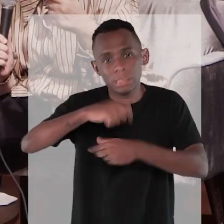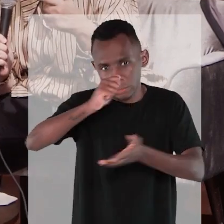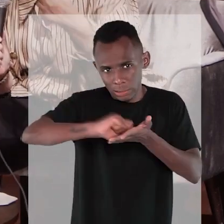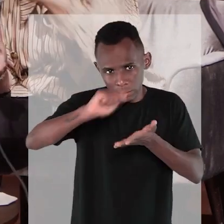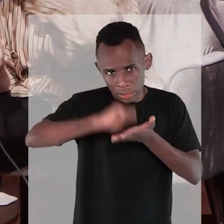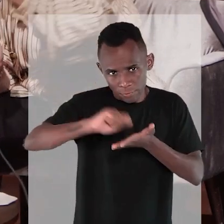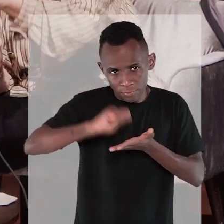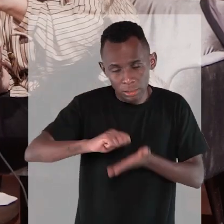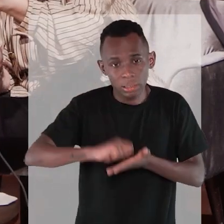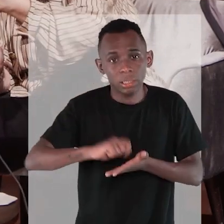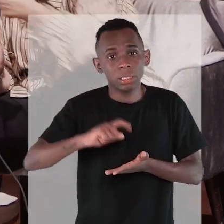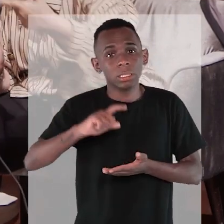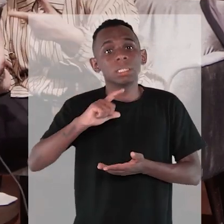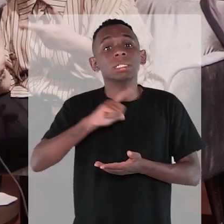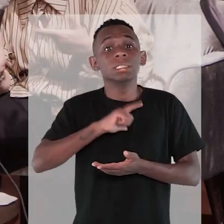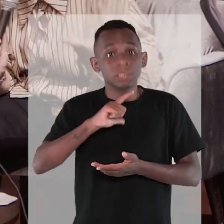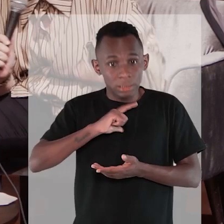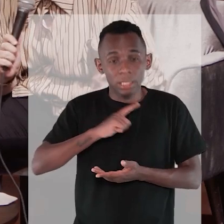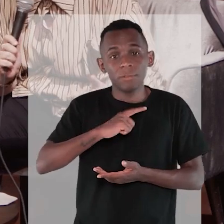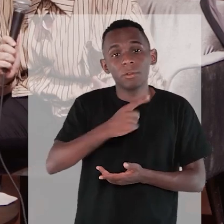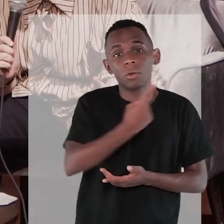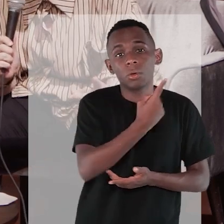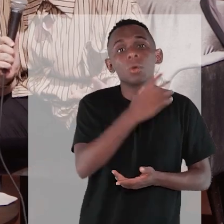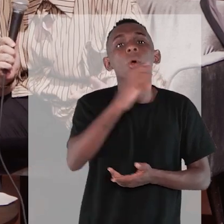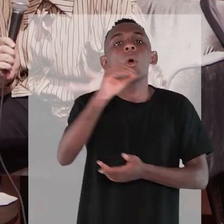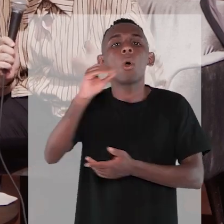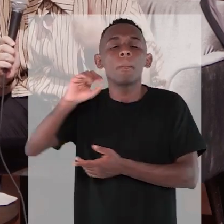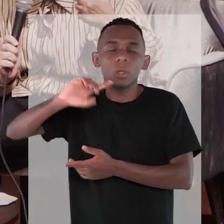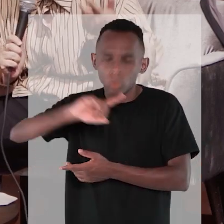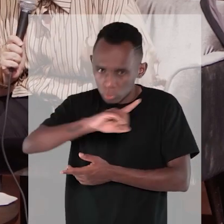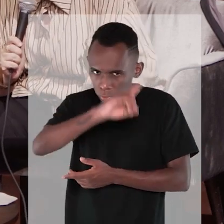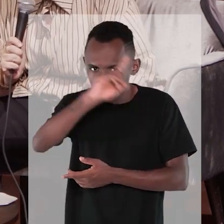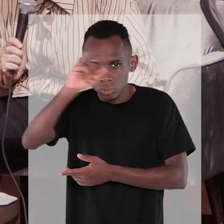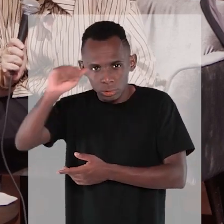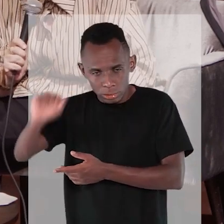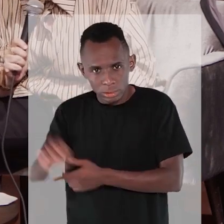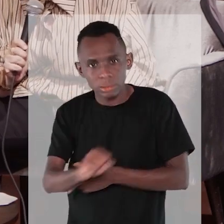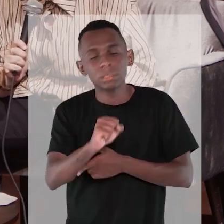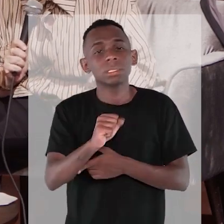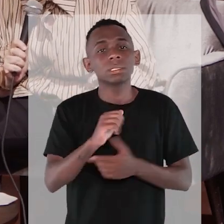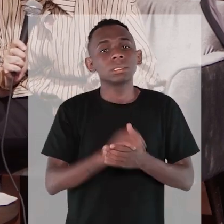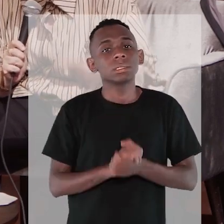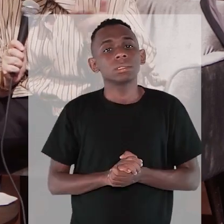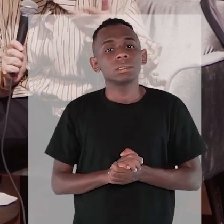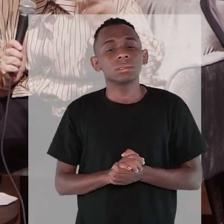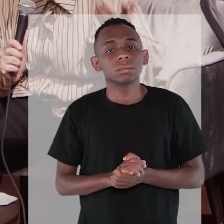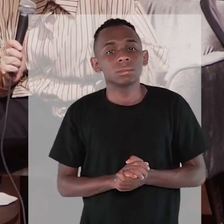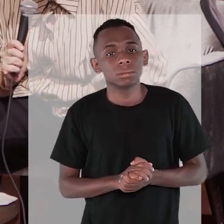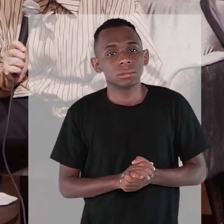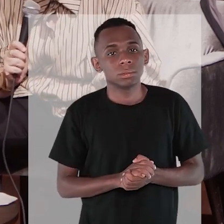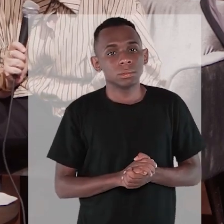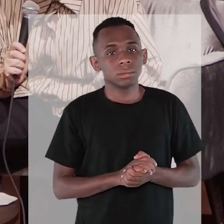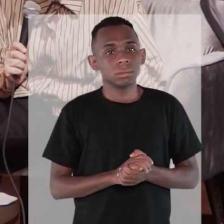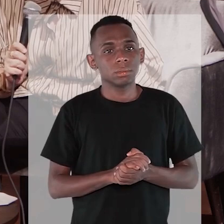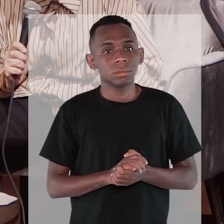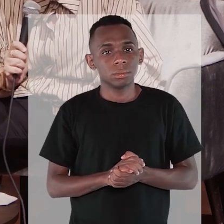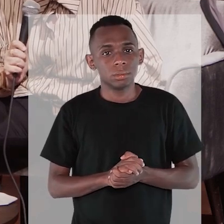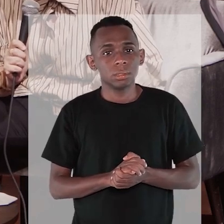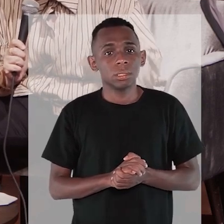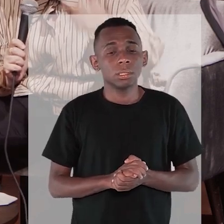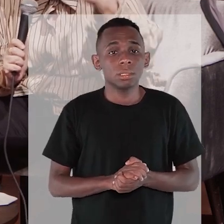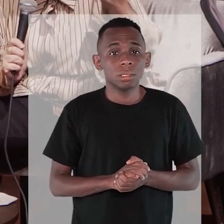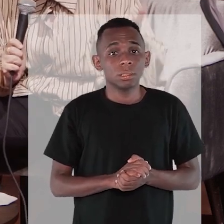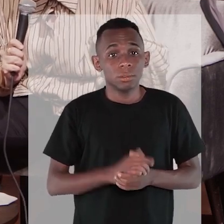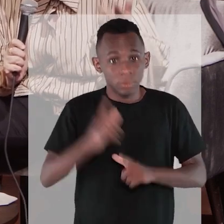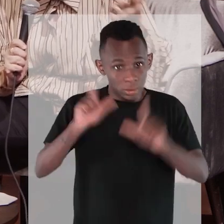escrevendo, teve os 1000 dias. Né? E aí saiu a página da SECOM.